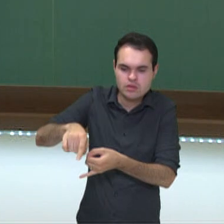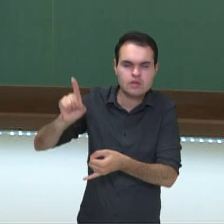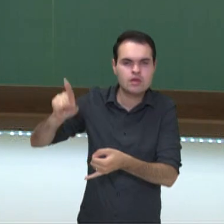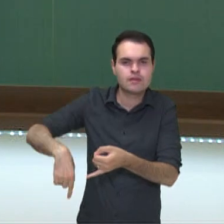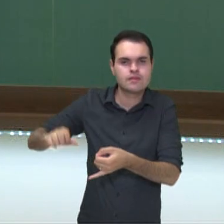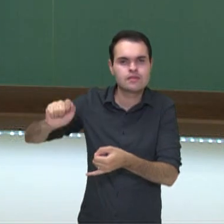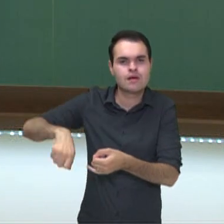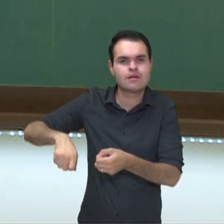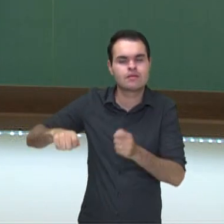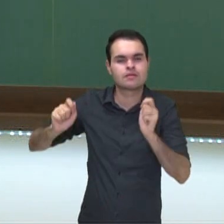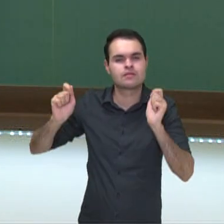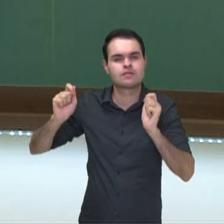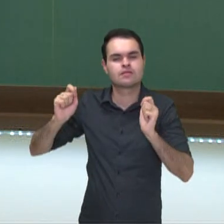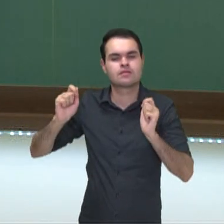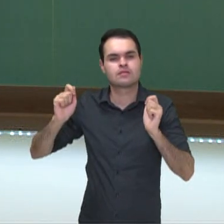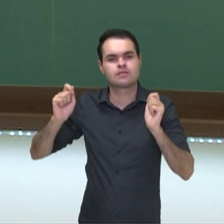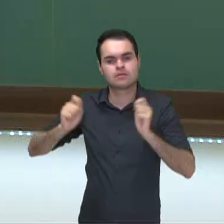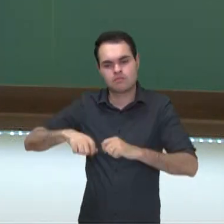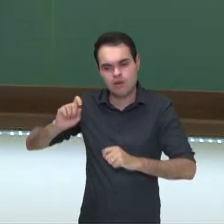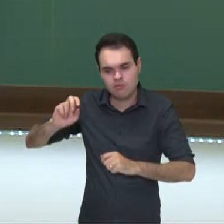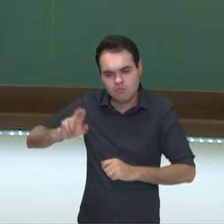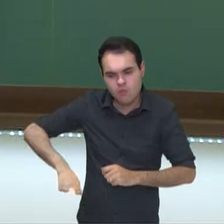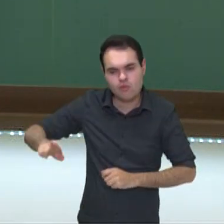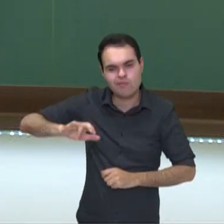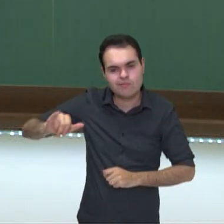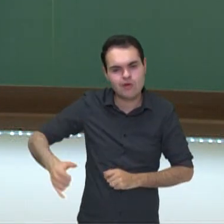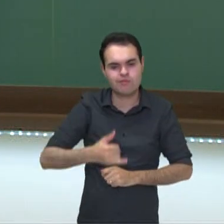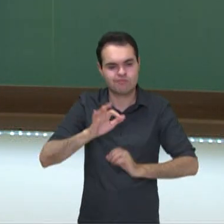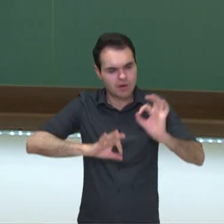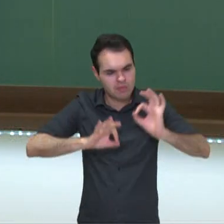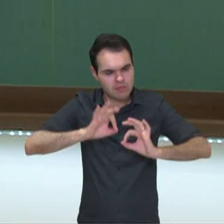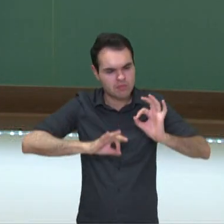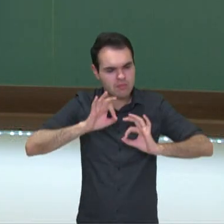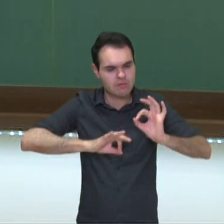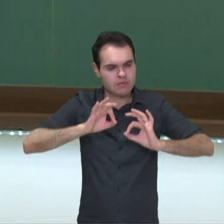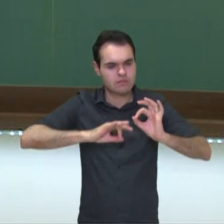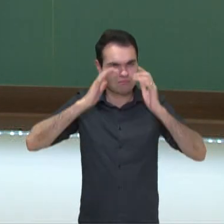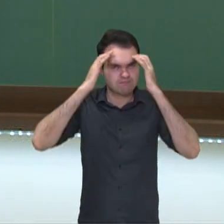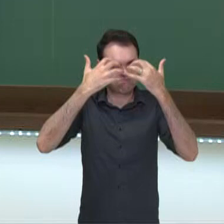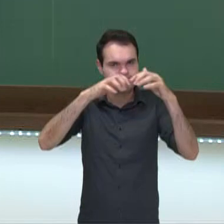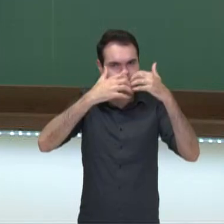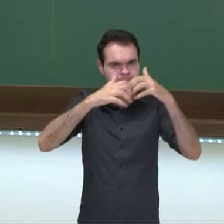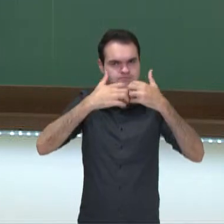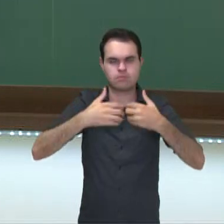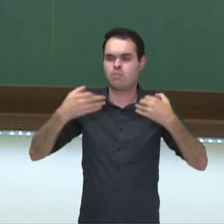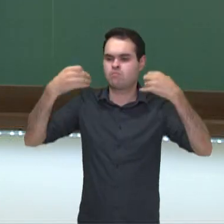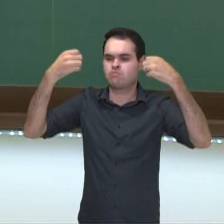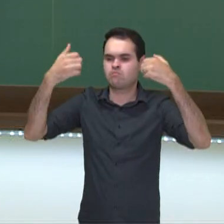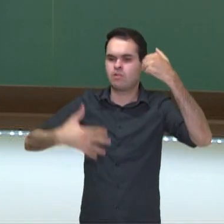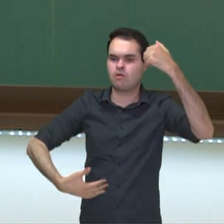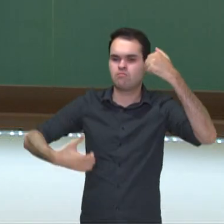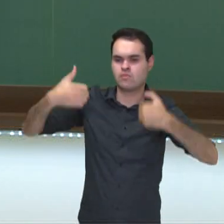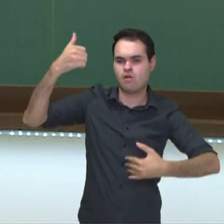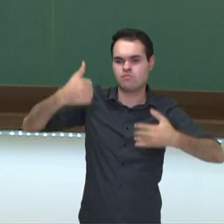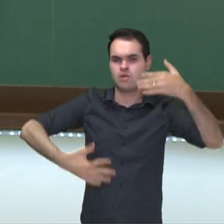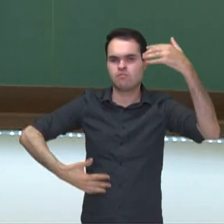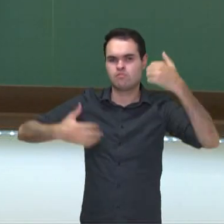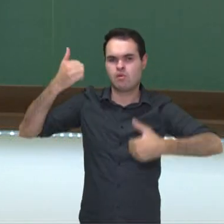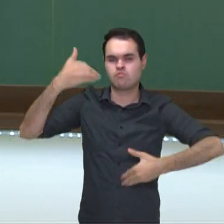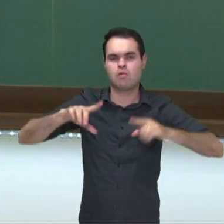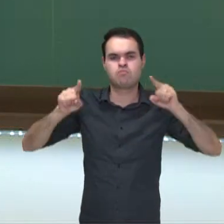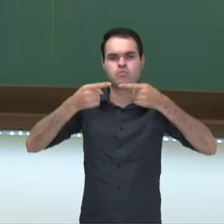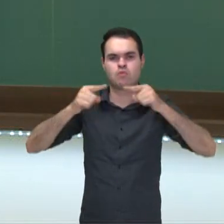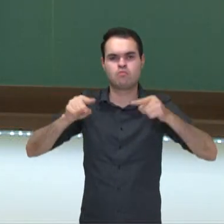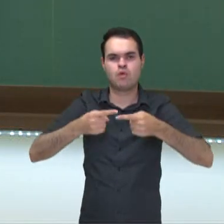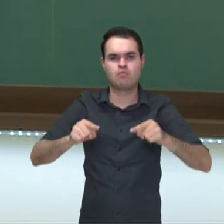podemos utilizar para a construção de um discurso mais racional e mais coerente. A oratória,